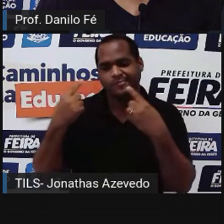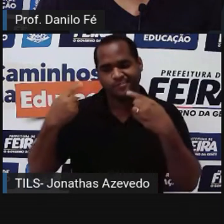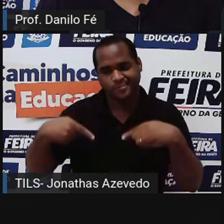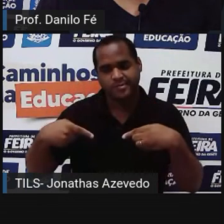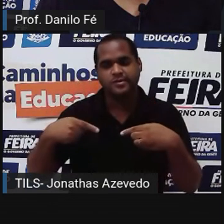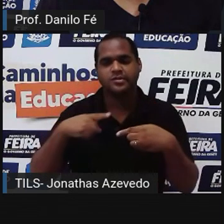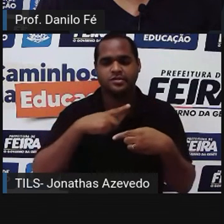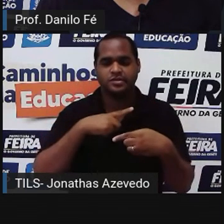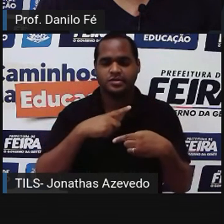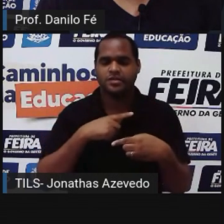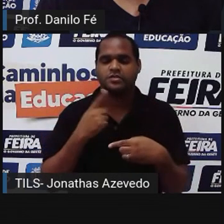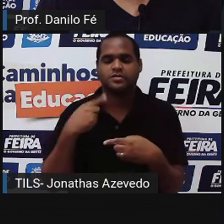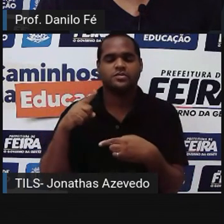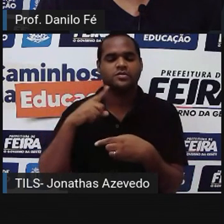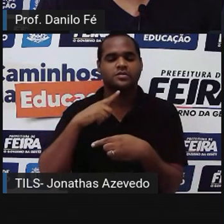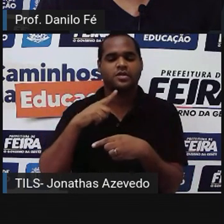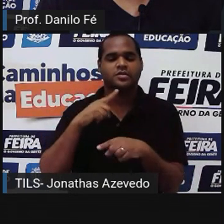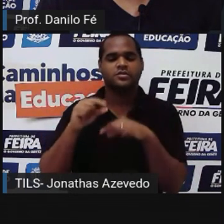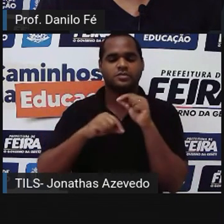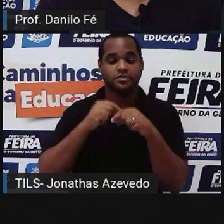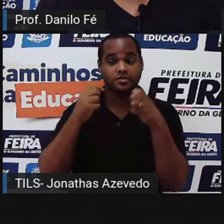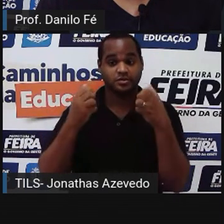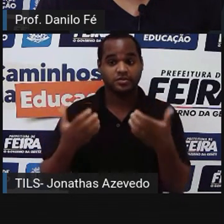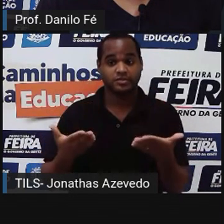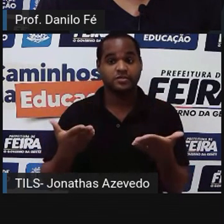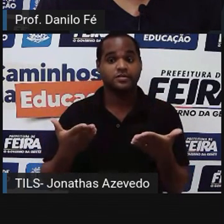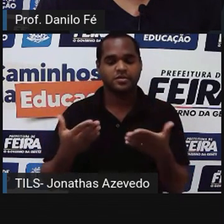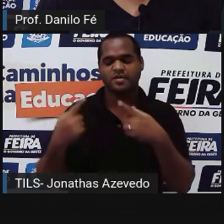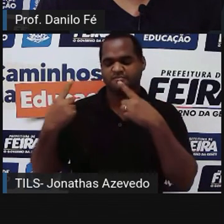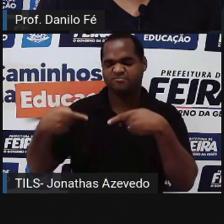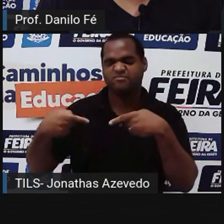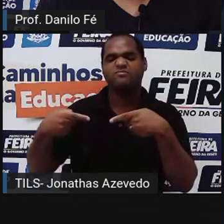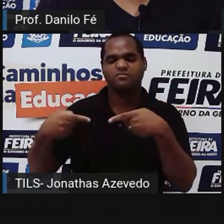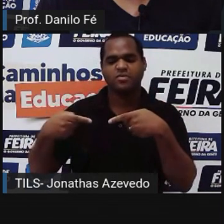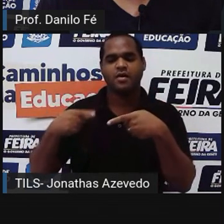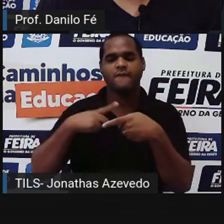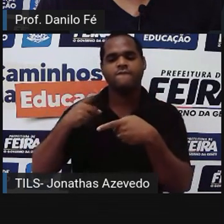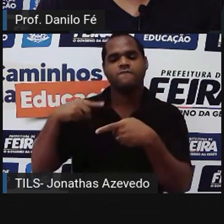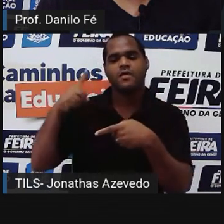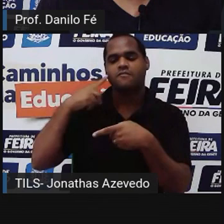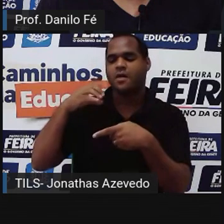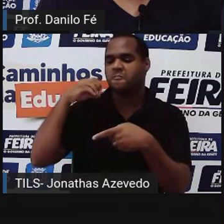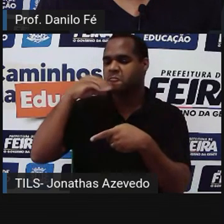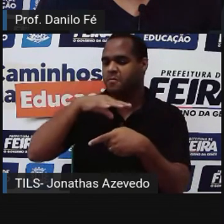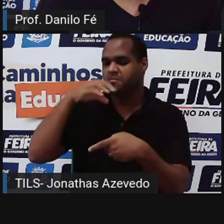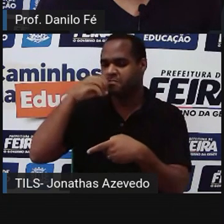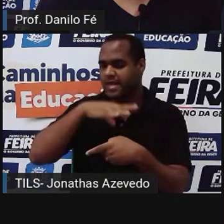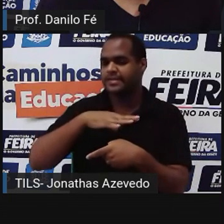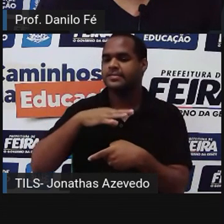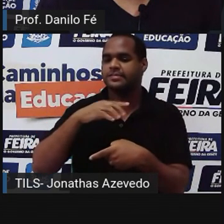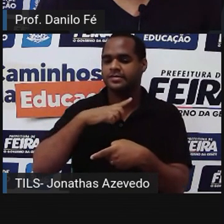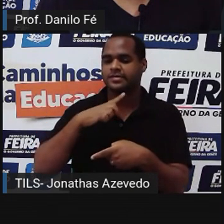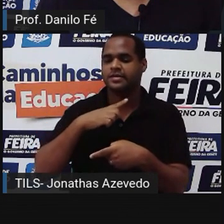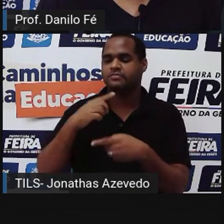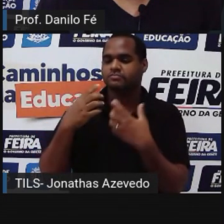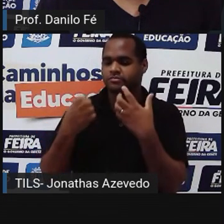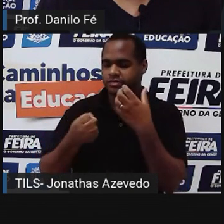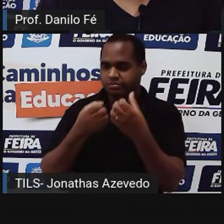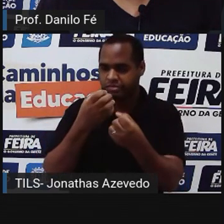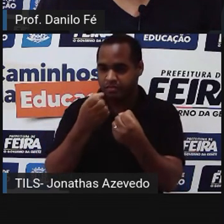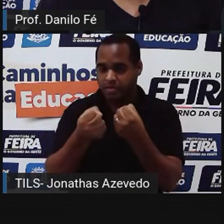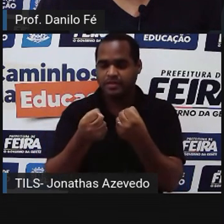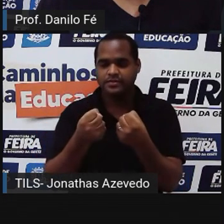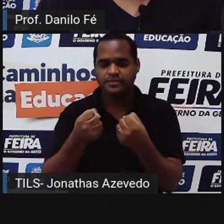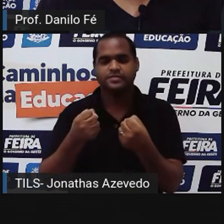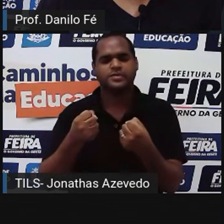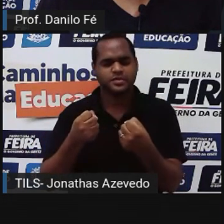Esse conflito que acabou sendo, né, de tão brutal que ele foi, cumprindo aquilo